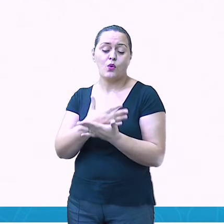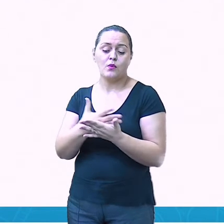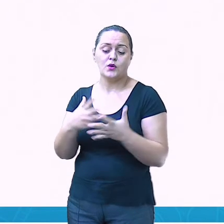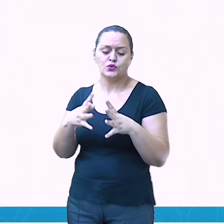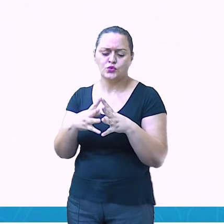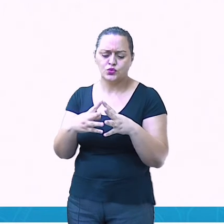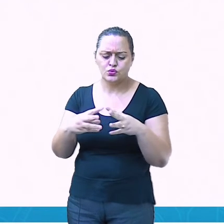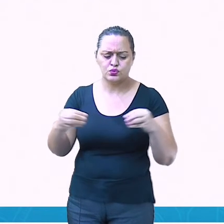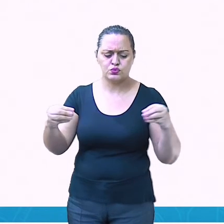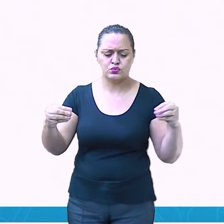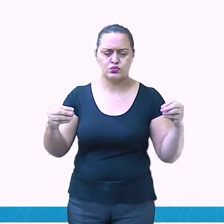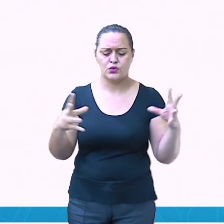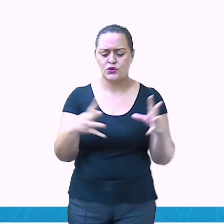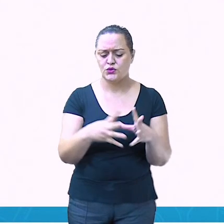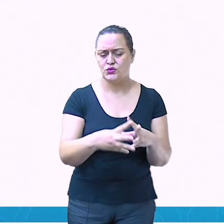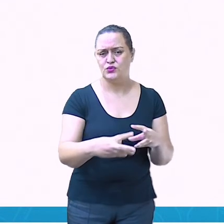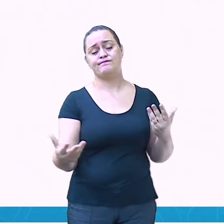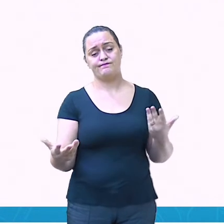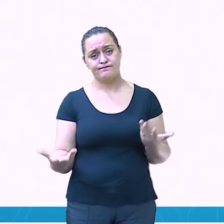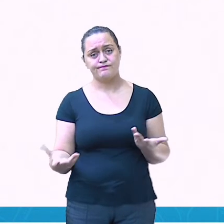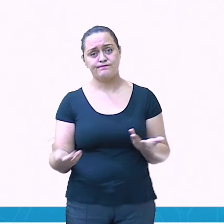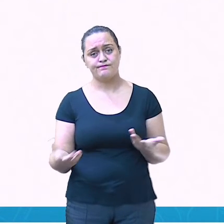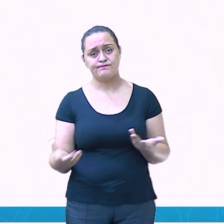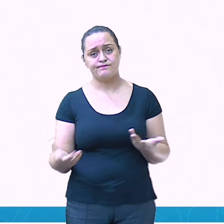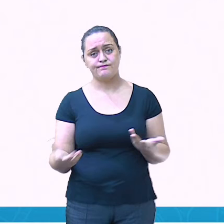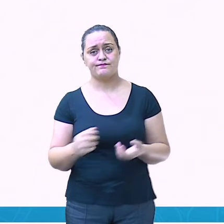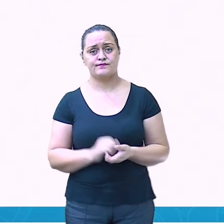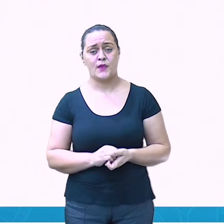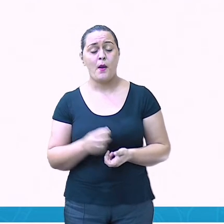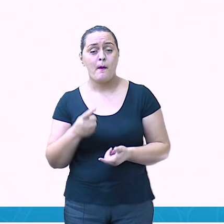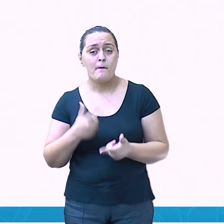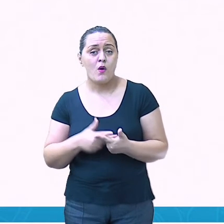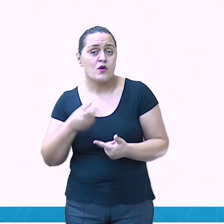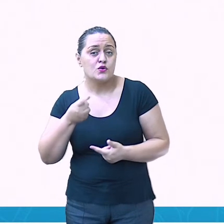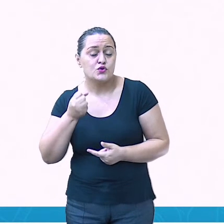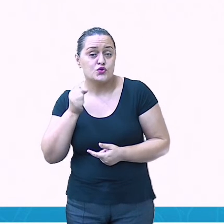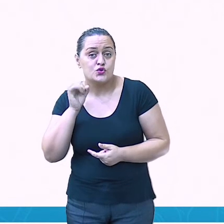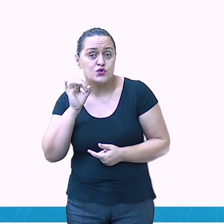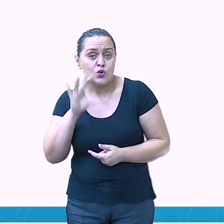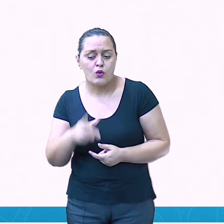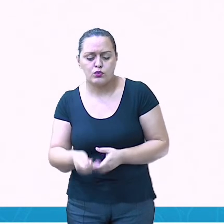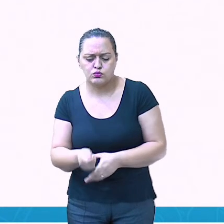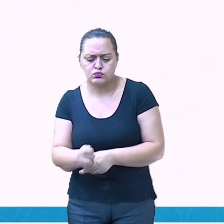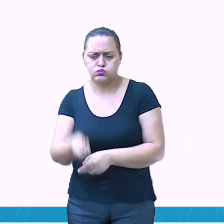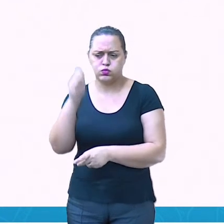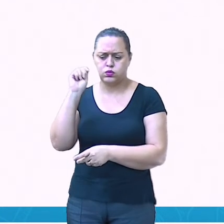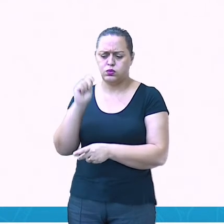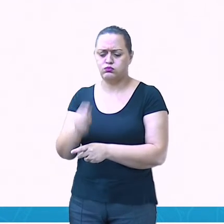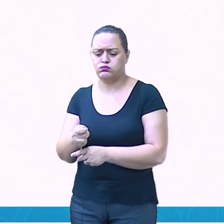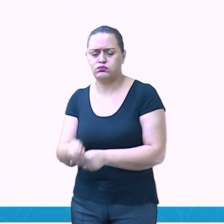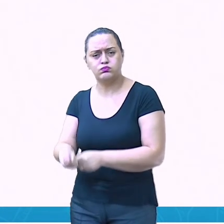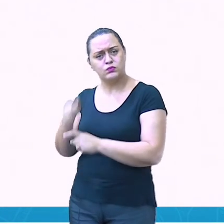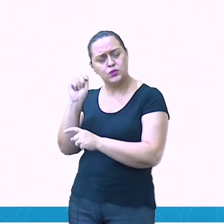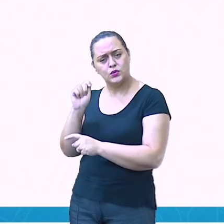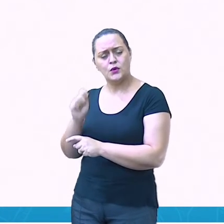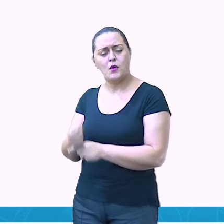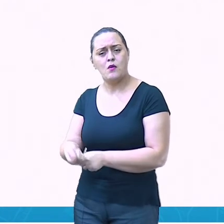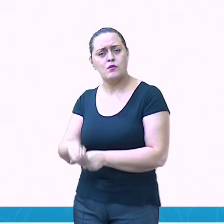e não coloca de volta, você vai acabar caindo lá na nossa questão da extinção daquela espécie